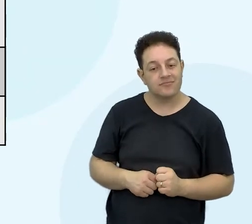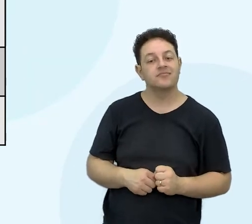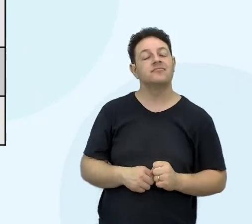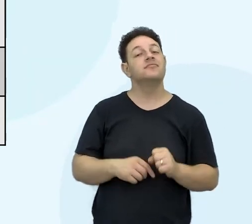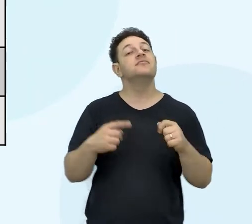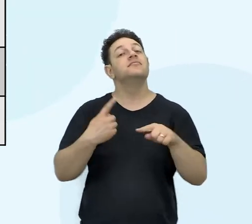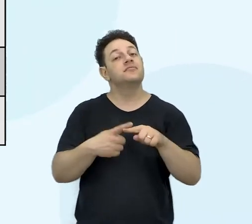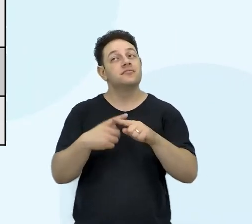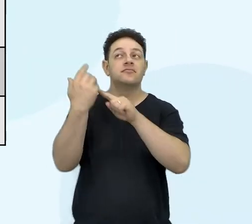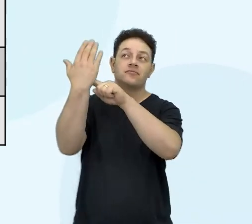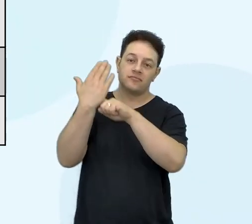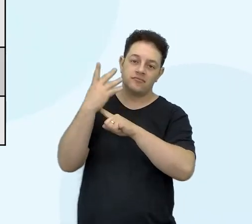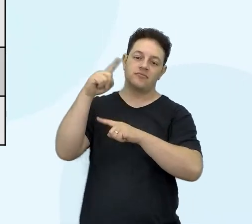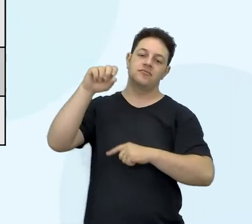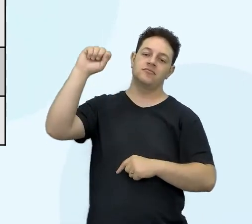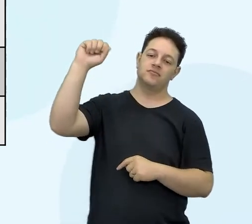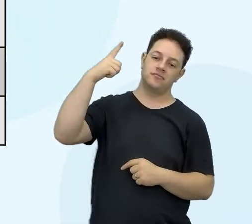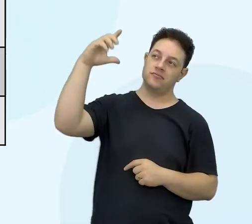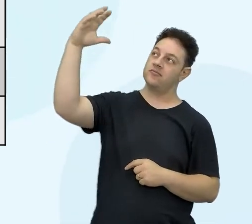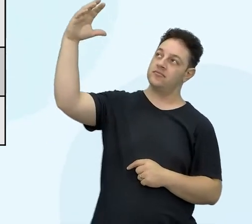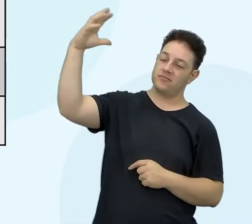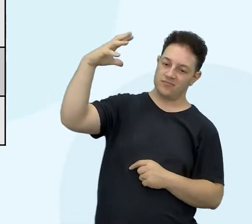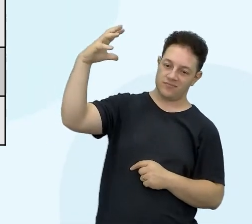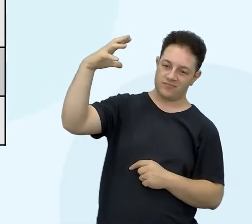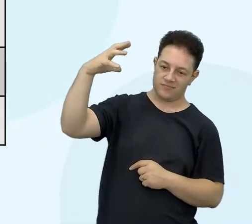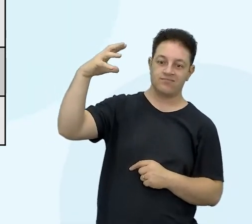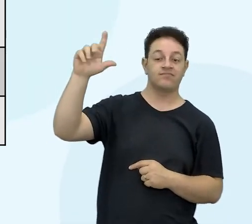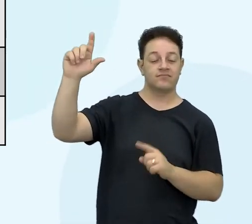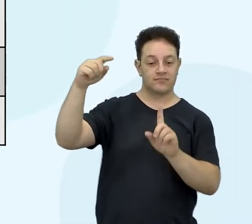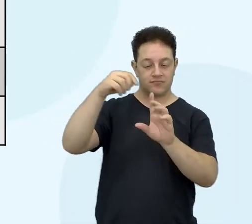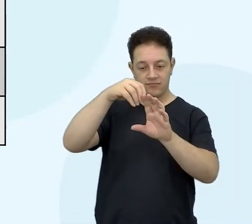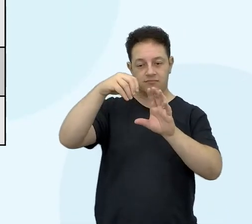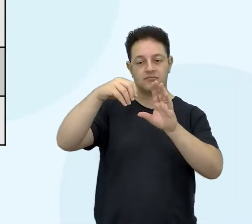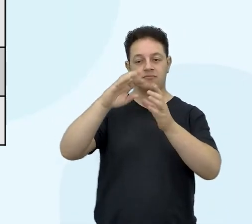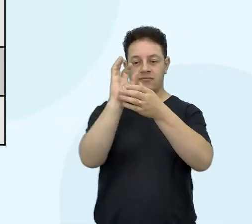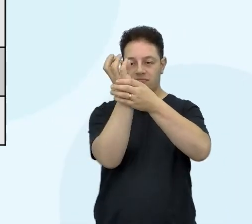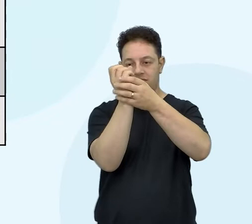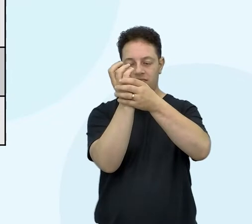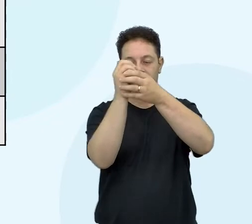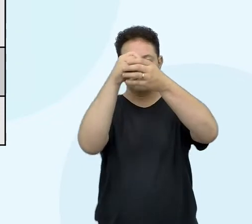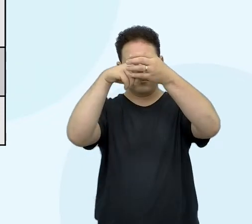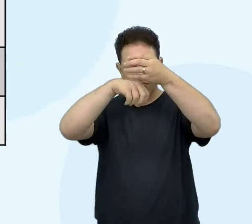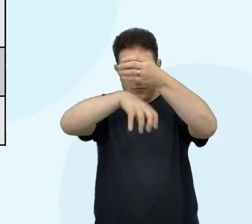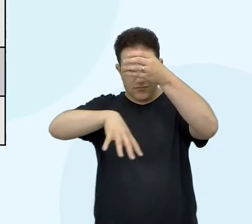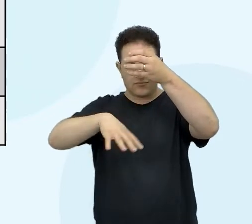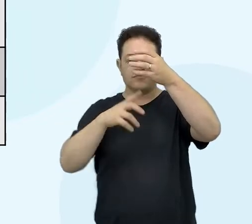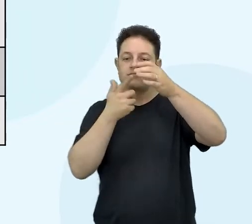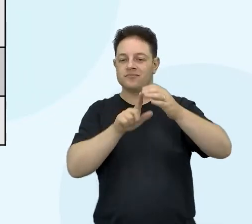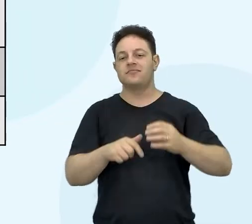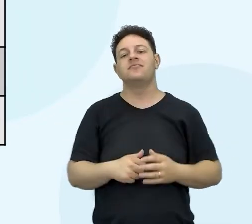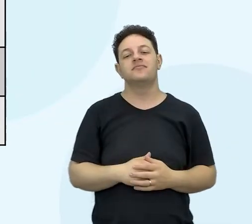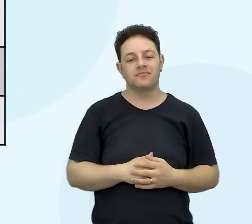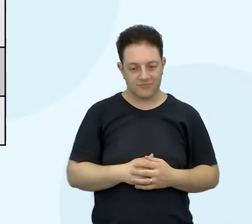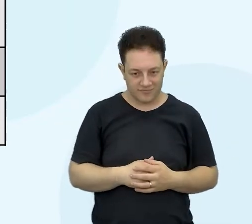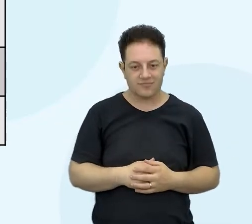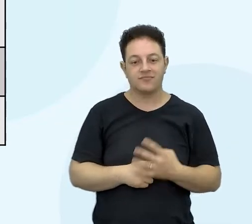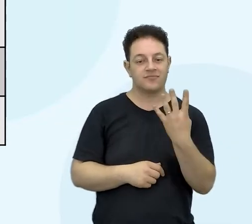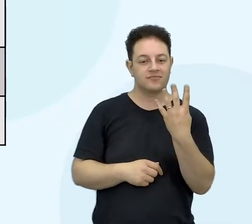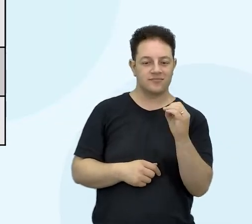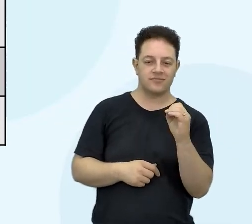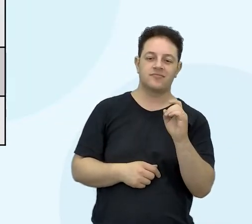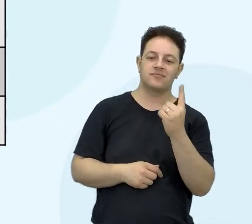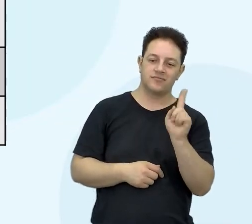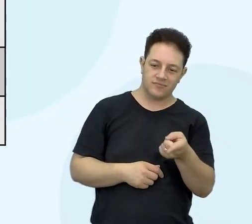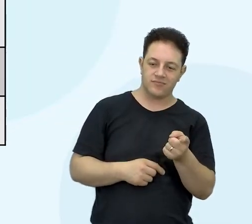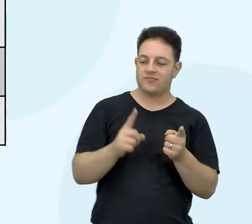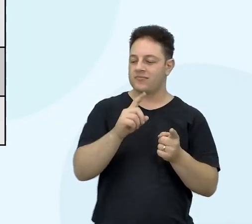iluminância proveniente do Sol, né? Que seria aí naquele valor ali de 40.000 e 100.000.